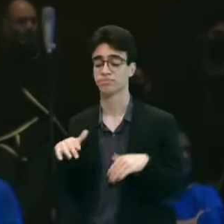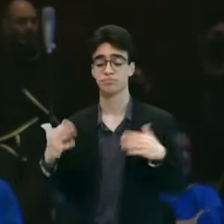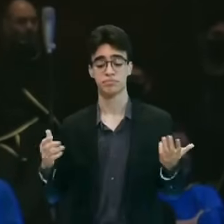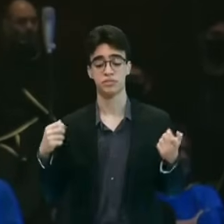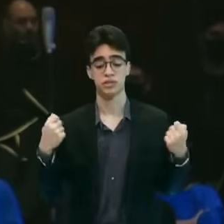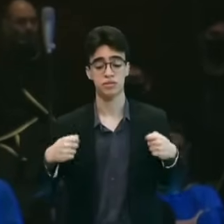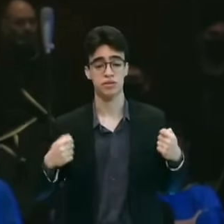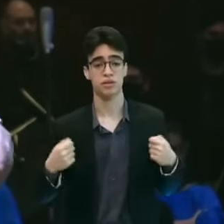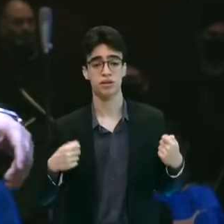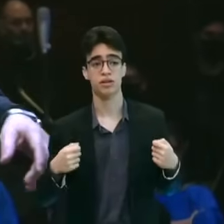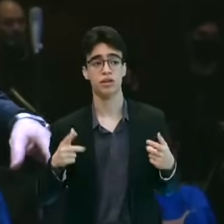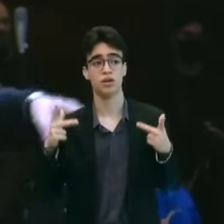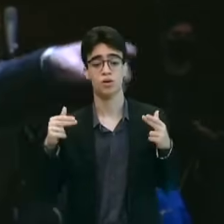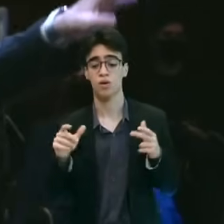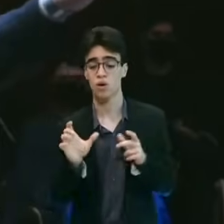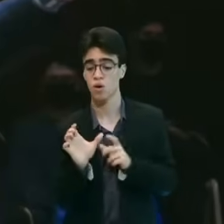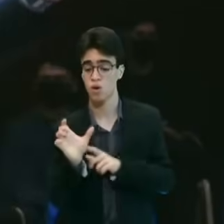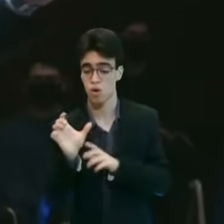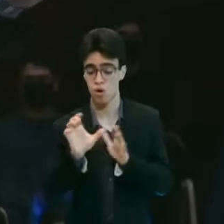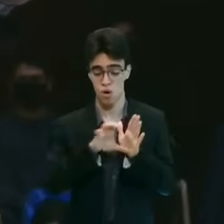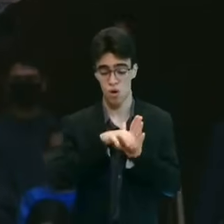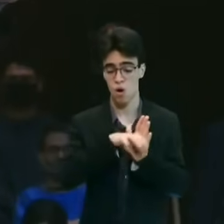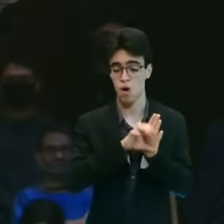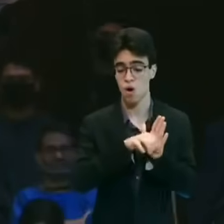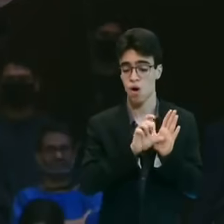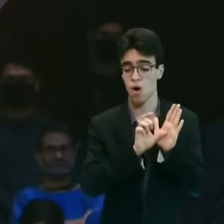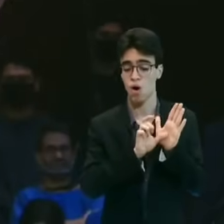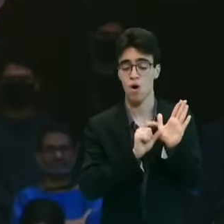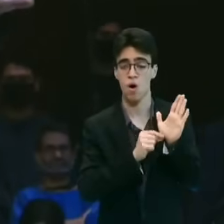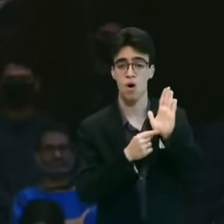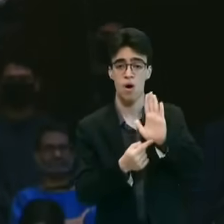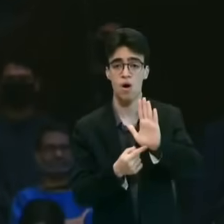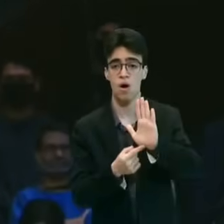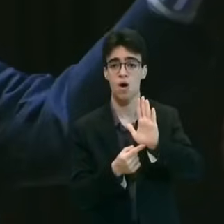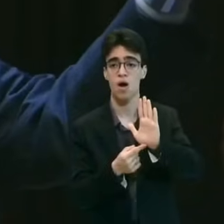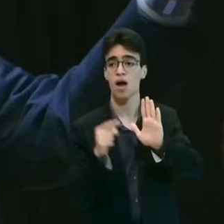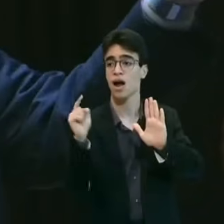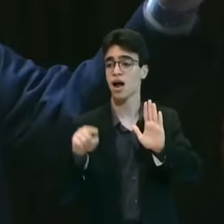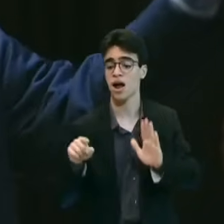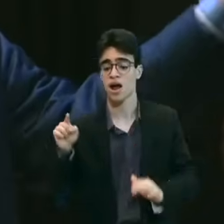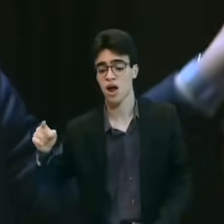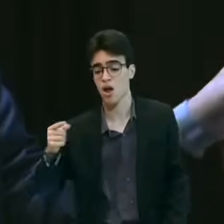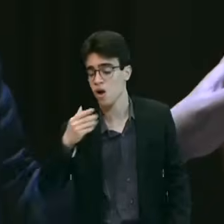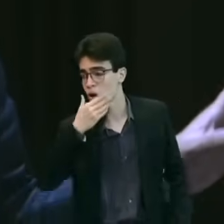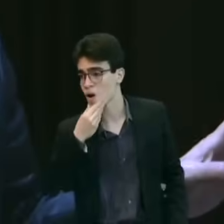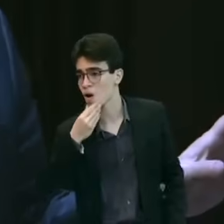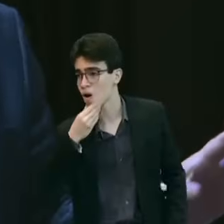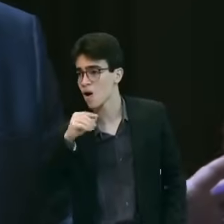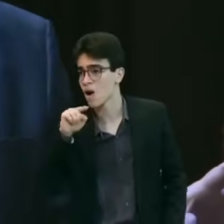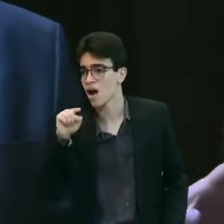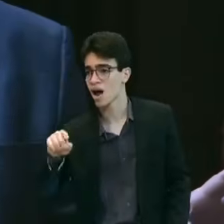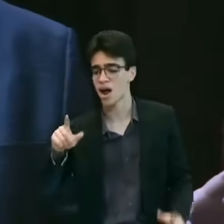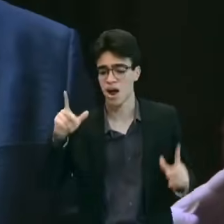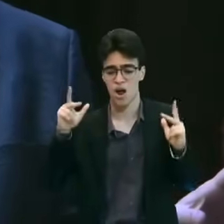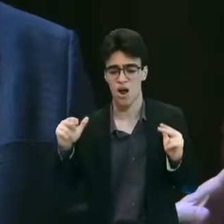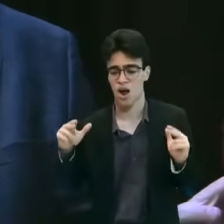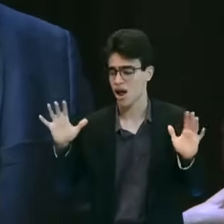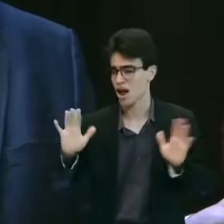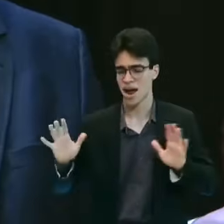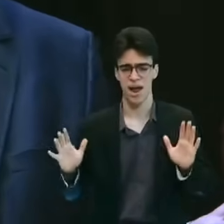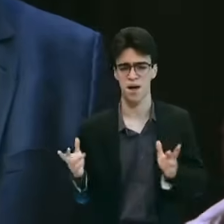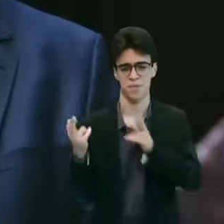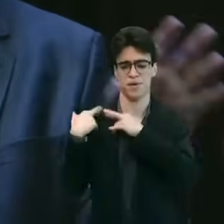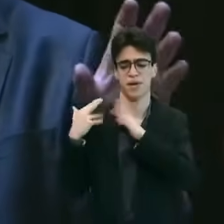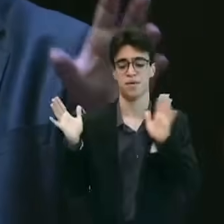os conceitos de Nietzsche, dizendo: o homem superior não dá conta de nada a ninguém. E diz: de